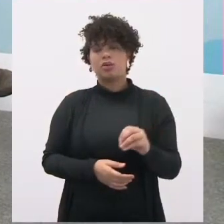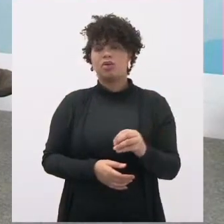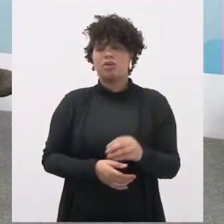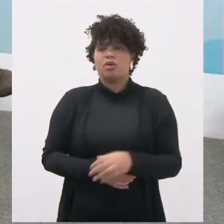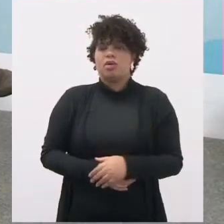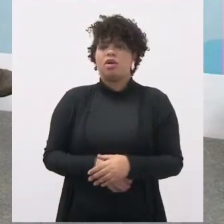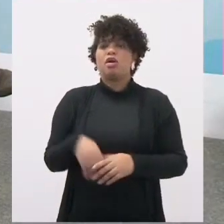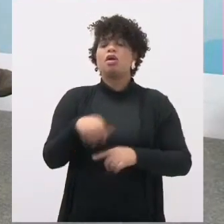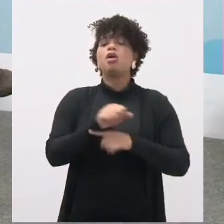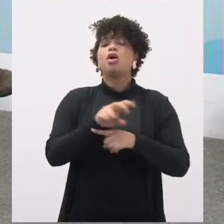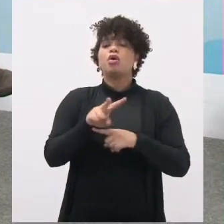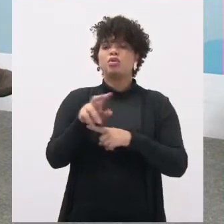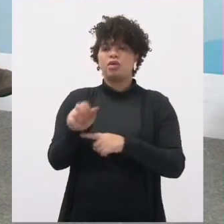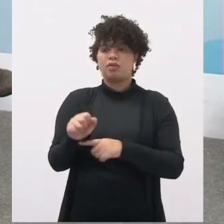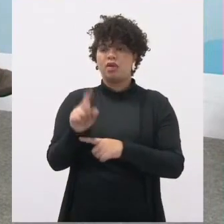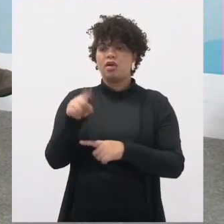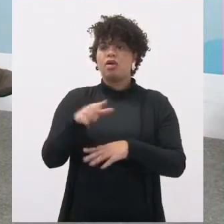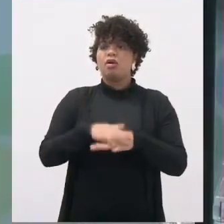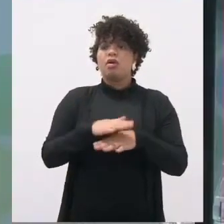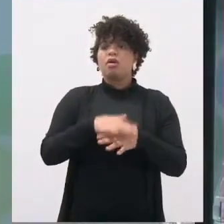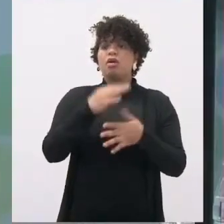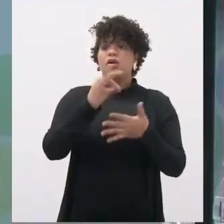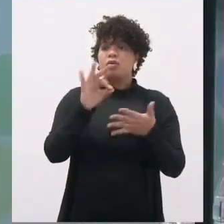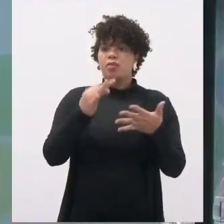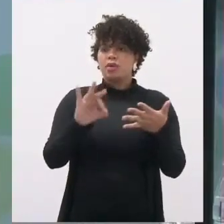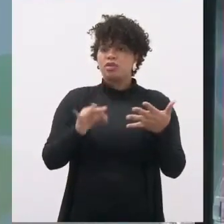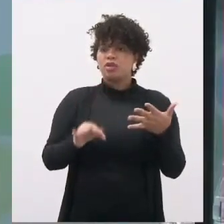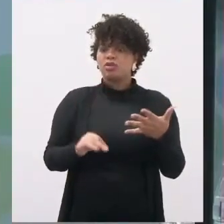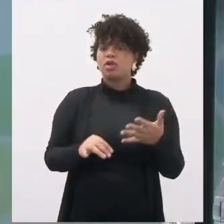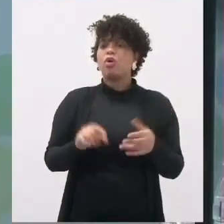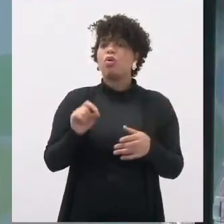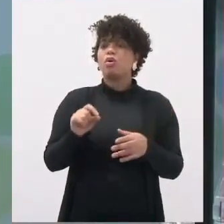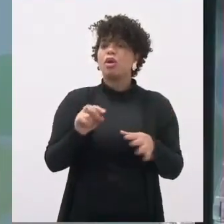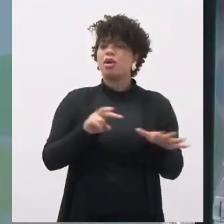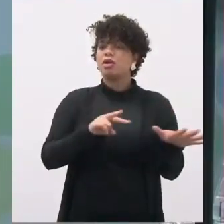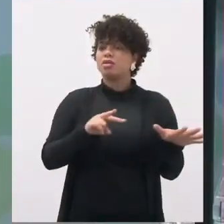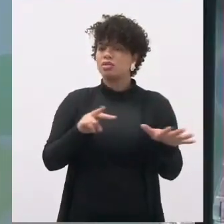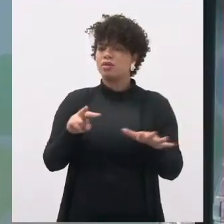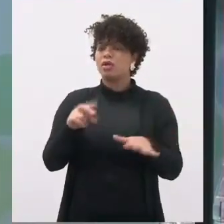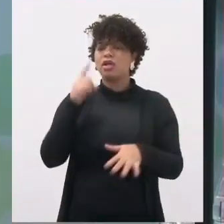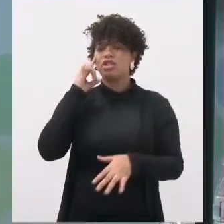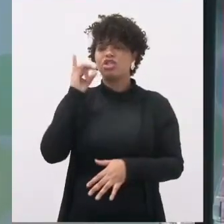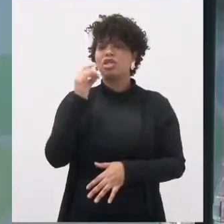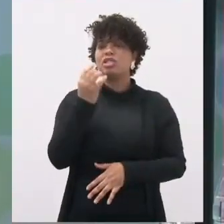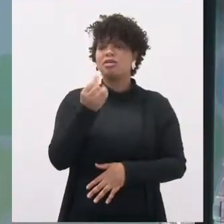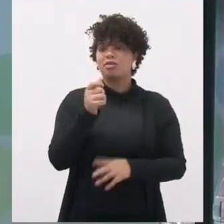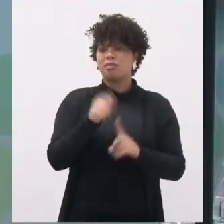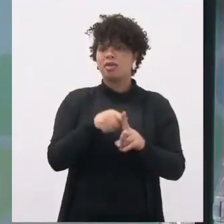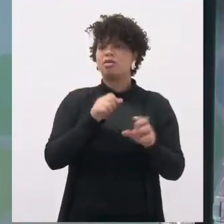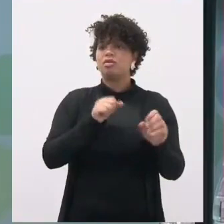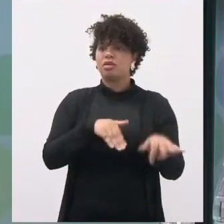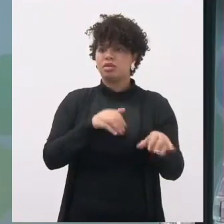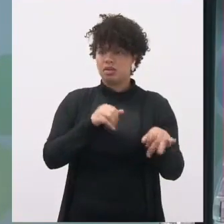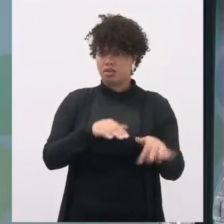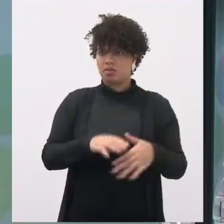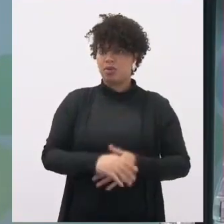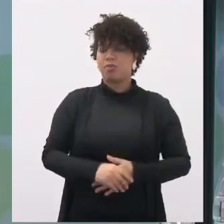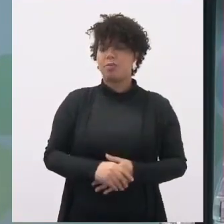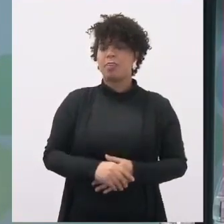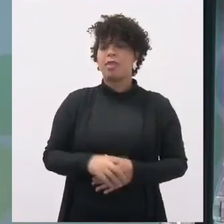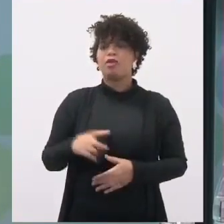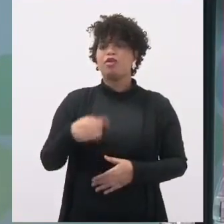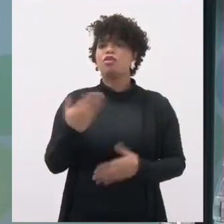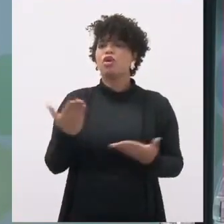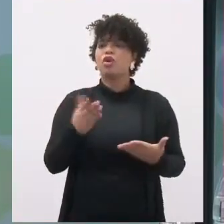lá no AVA, para que vocês possam efetivar a participação, só vai estar disponível a partir do dia 6 de setembro, tá? Como a gente está no